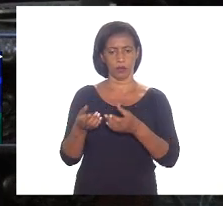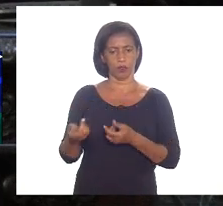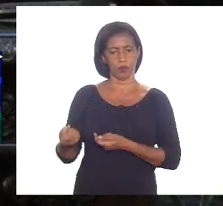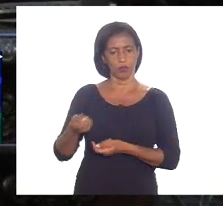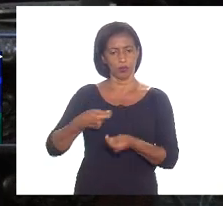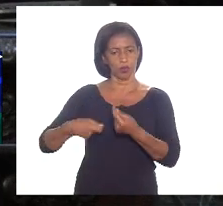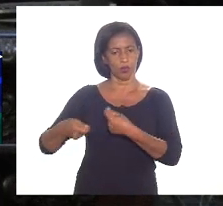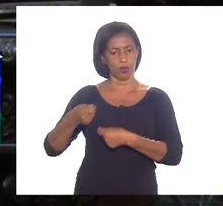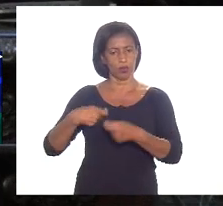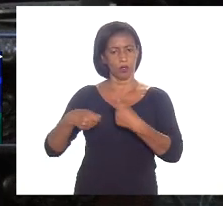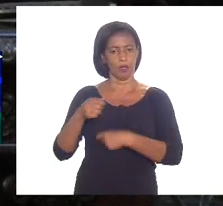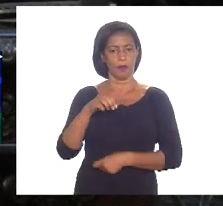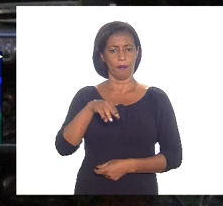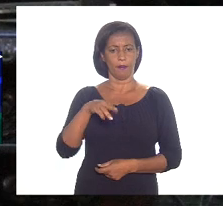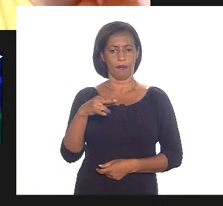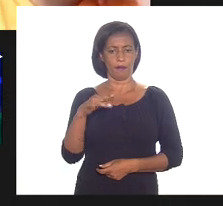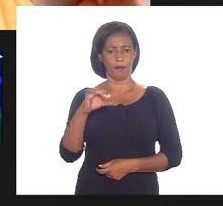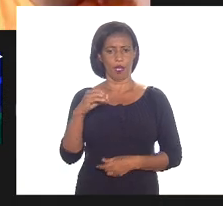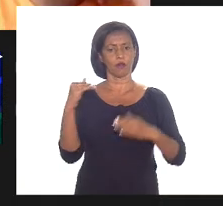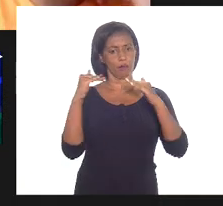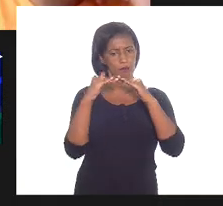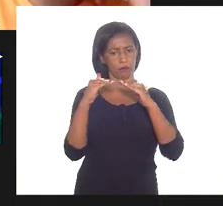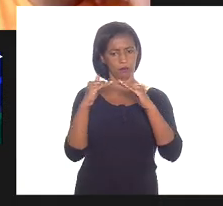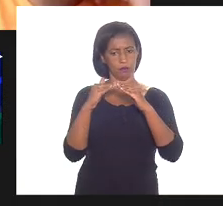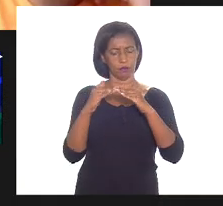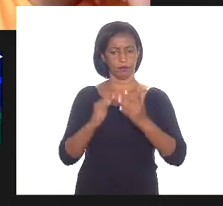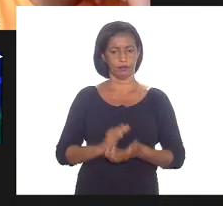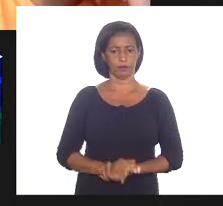canela favorável